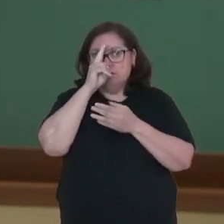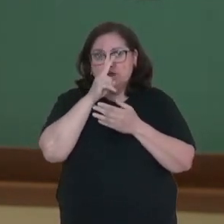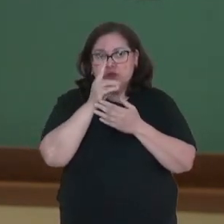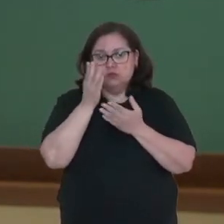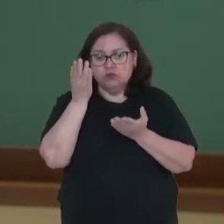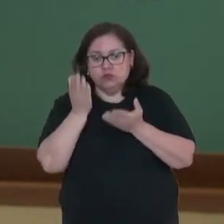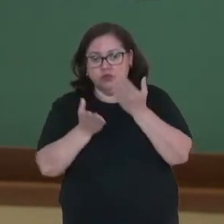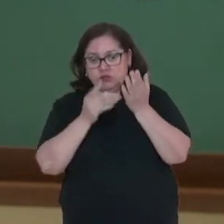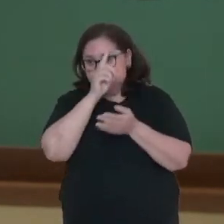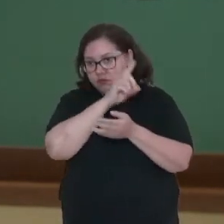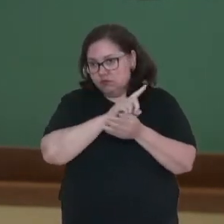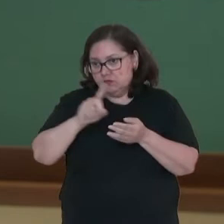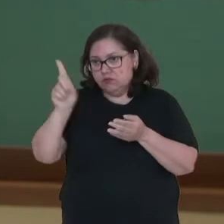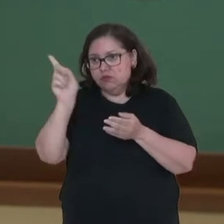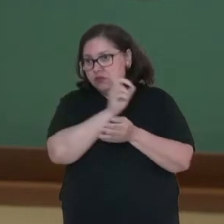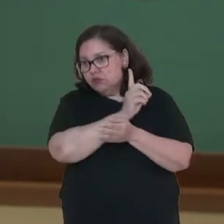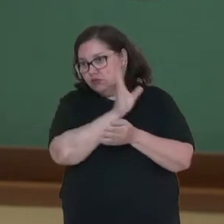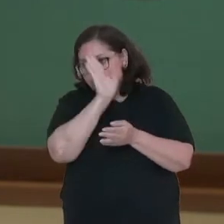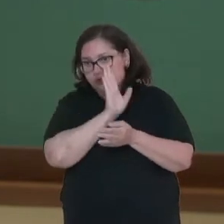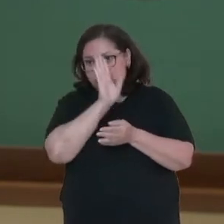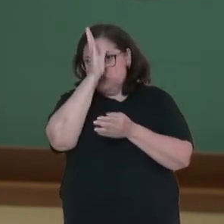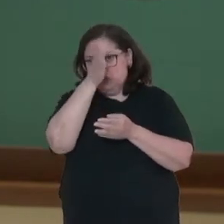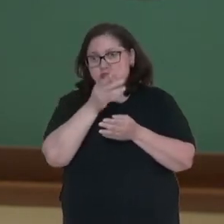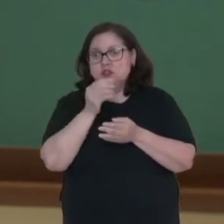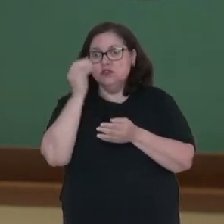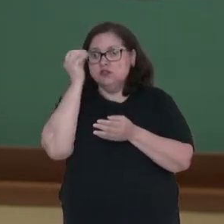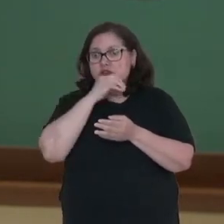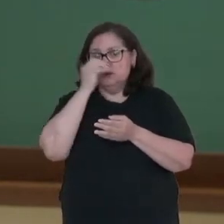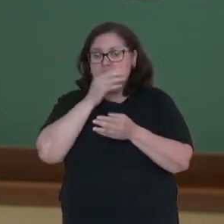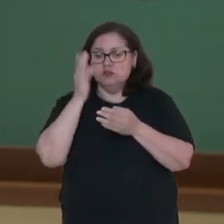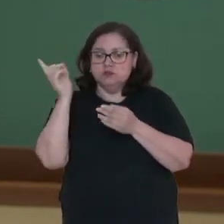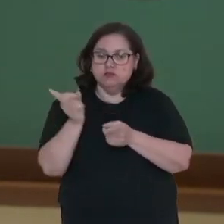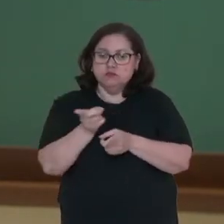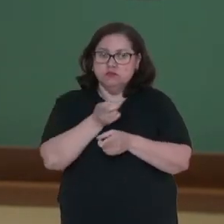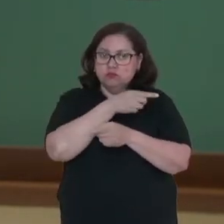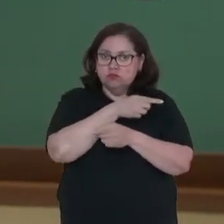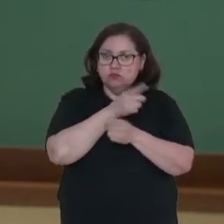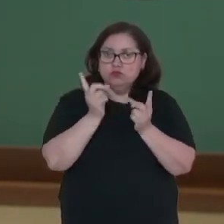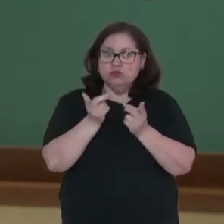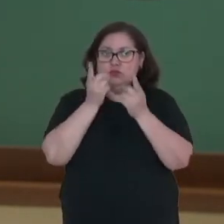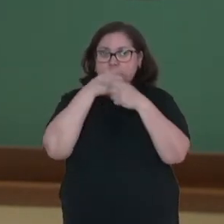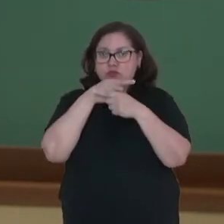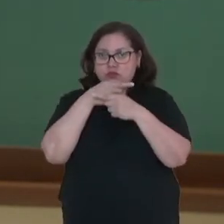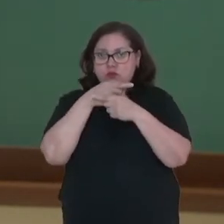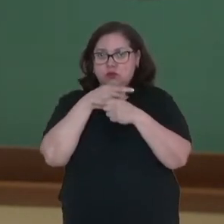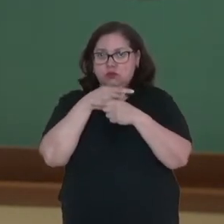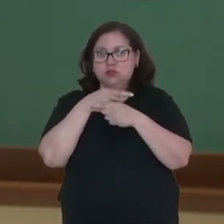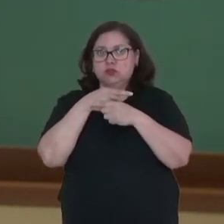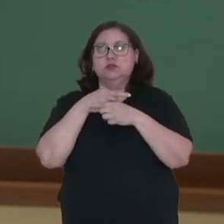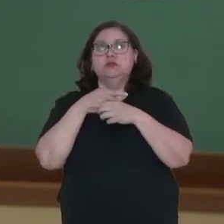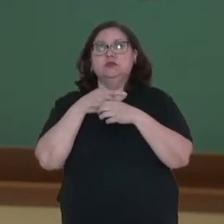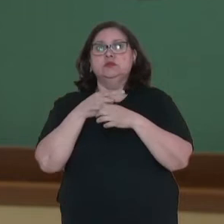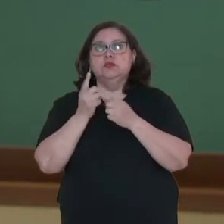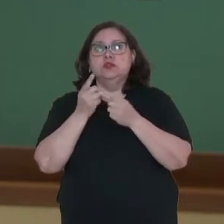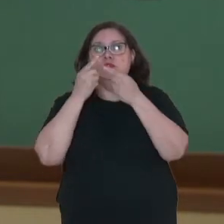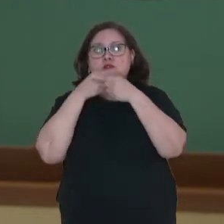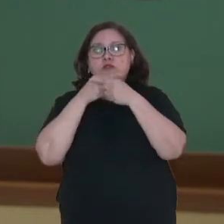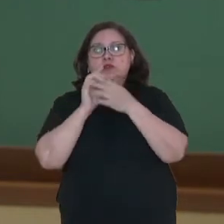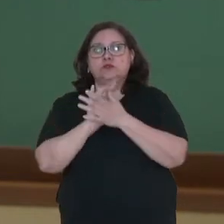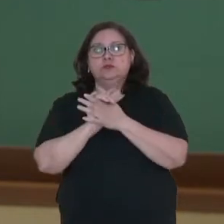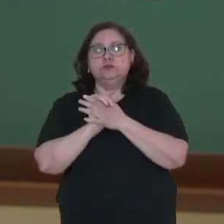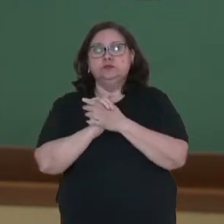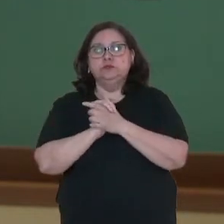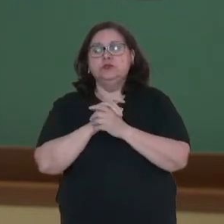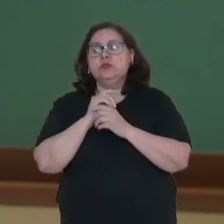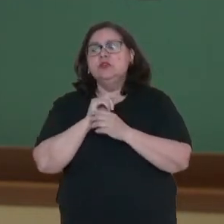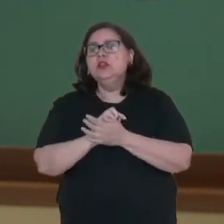o equilíbrio vai ser deslocado no sentido direto. Se ela for fraca, mesma coisa, vai ser deslocado no sentido